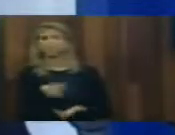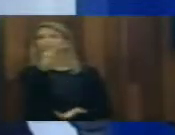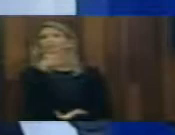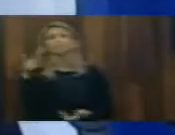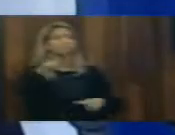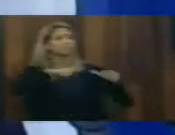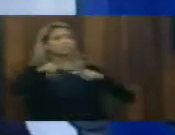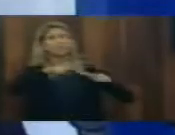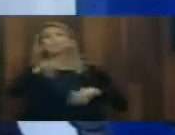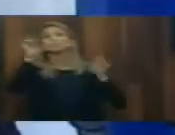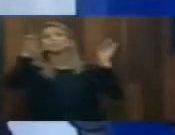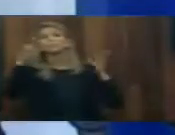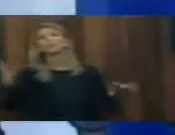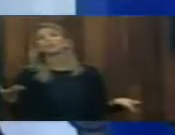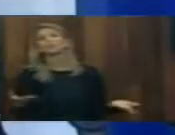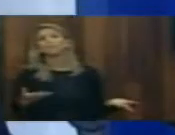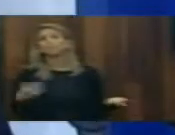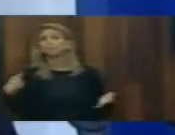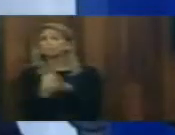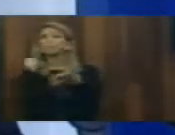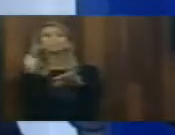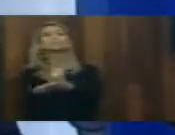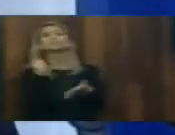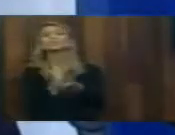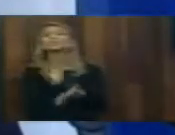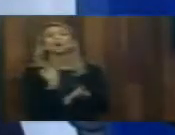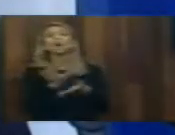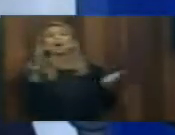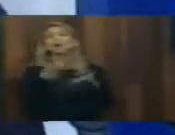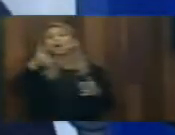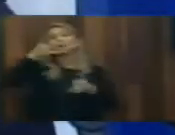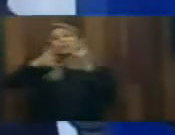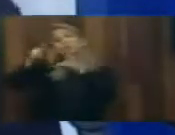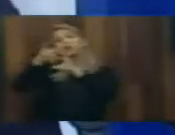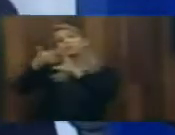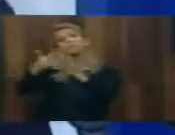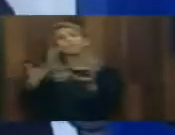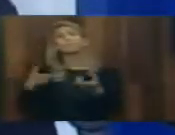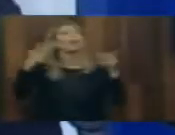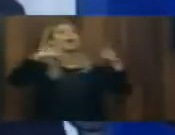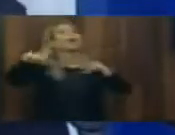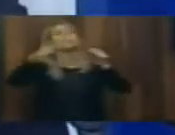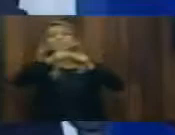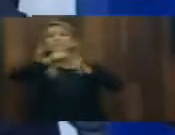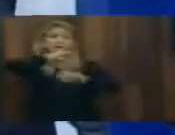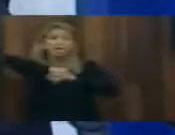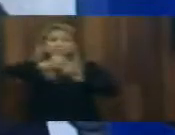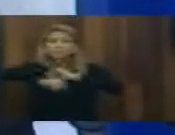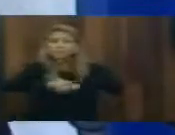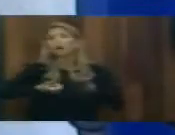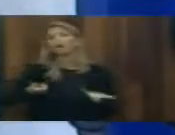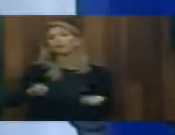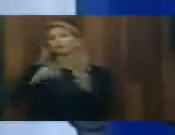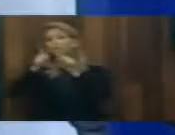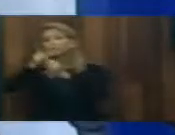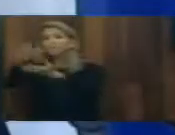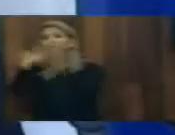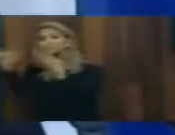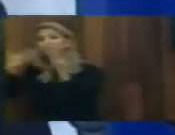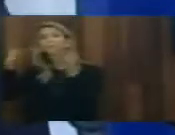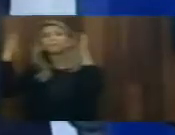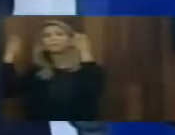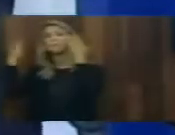falando: vereadora, para onde que nós vamos? Para onde que nós vamos fazer o nosso artesanato, ser atendido pelo